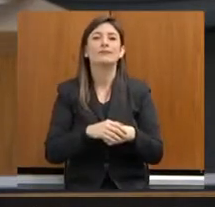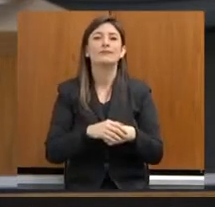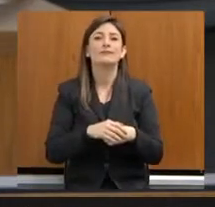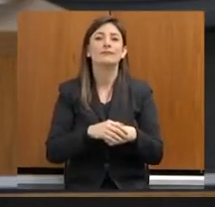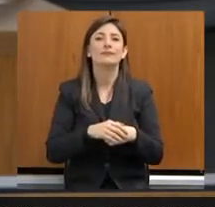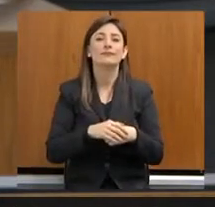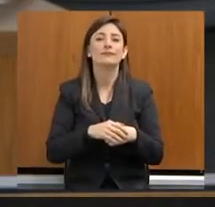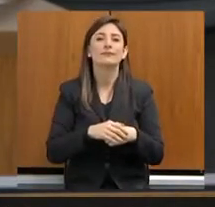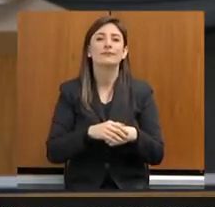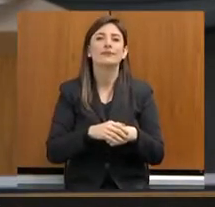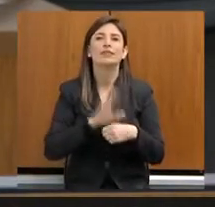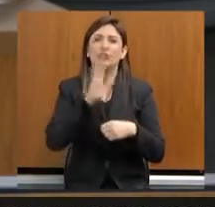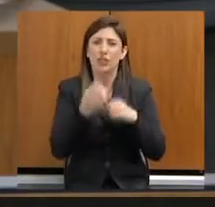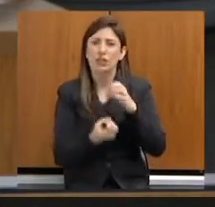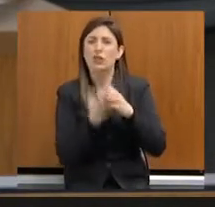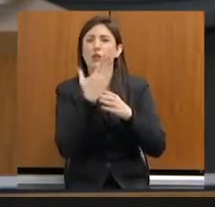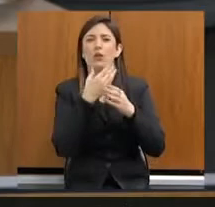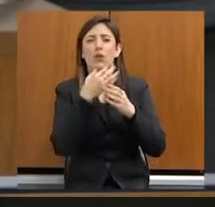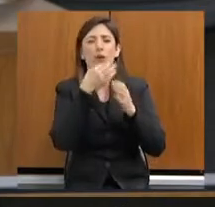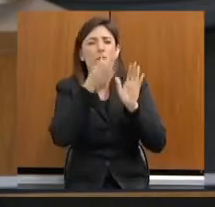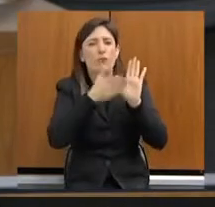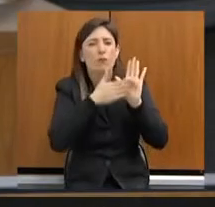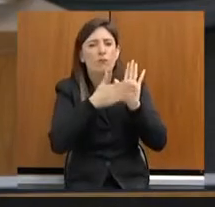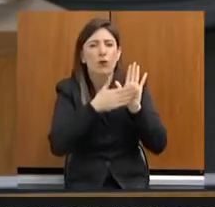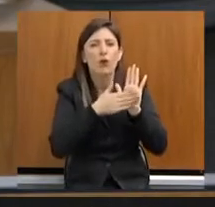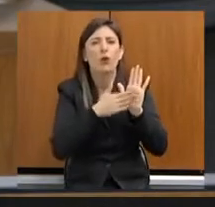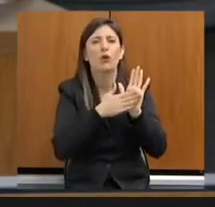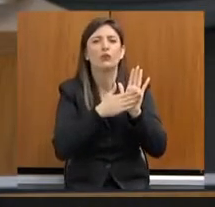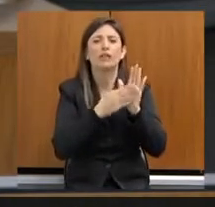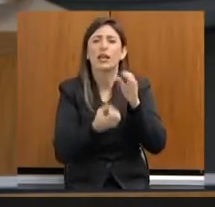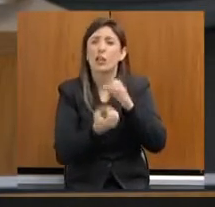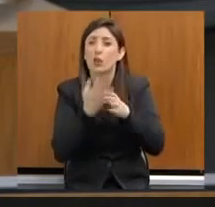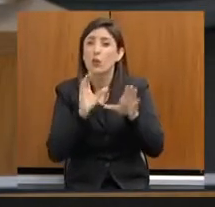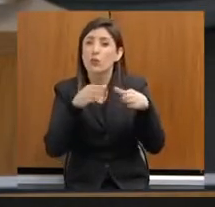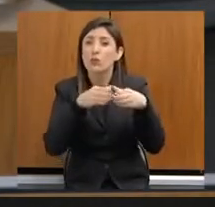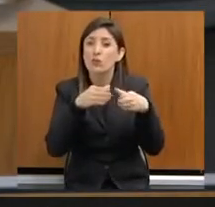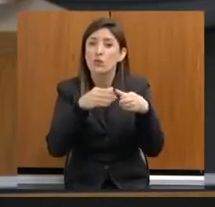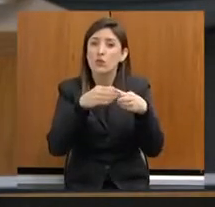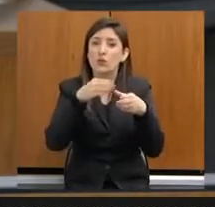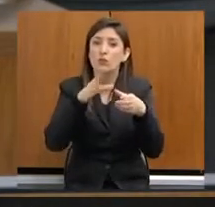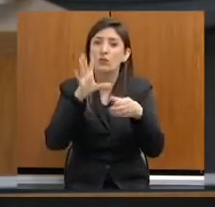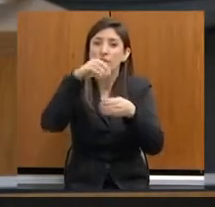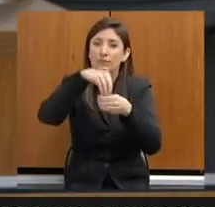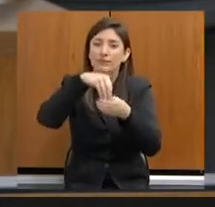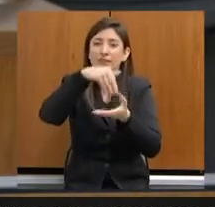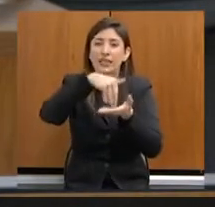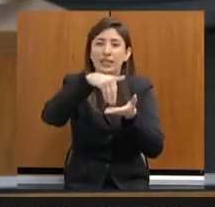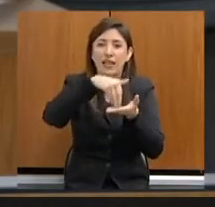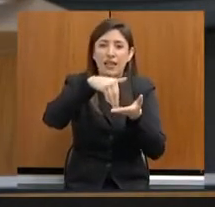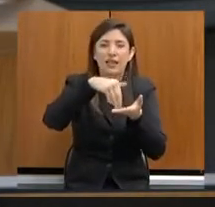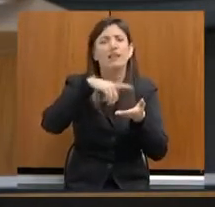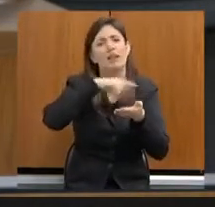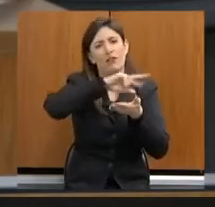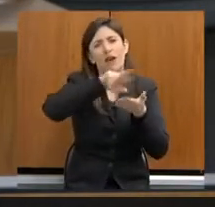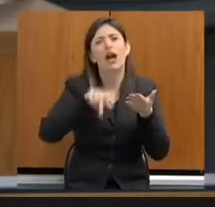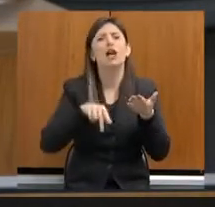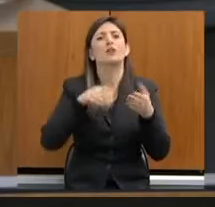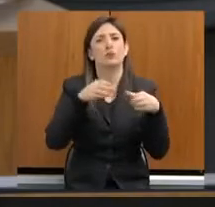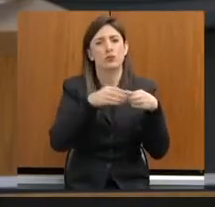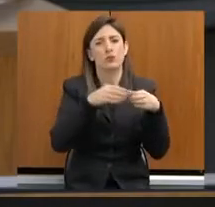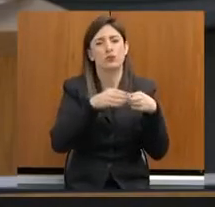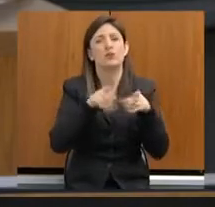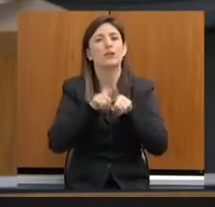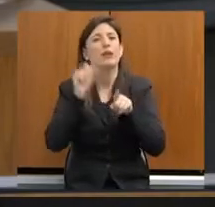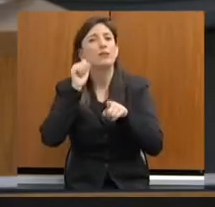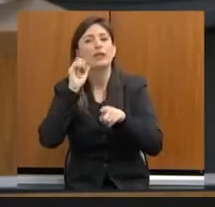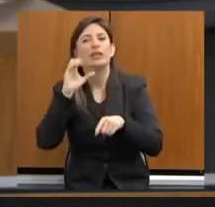uma proposta o criou um grupo da secretaria e vários grupos e eu tenho exclusiva Cristina fosse faz um belo